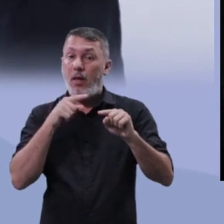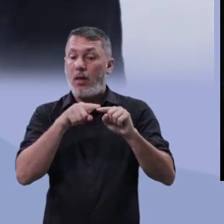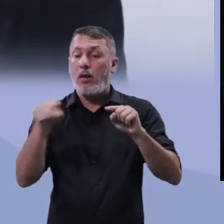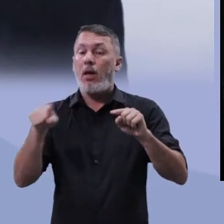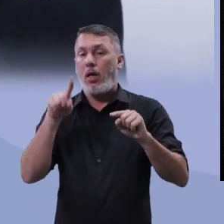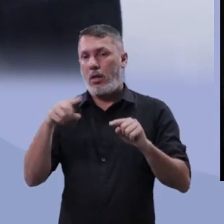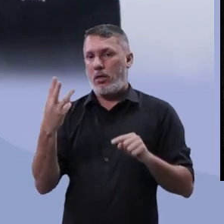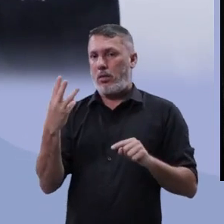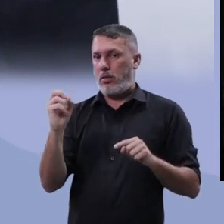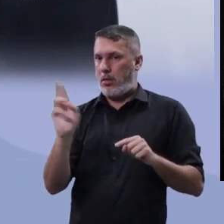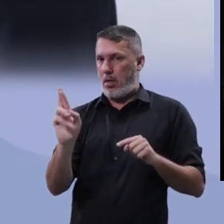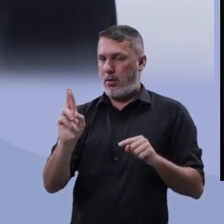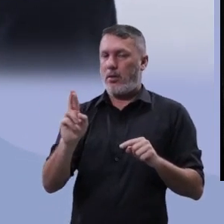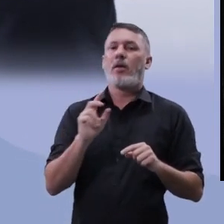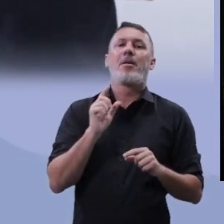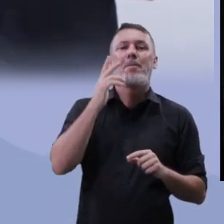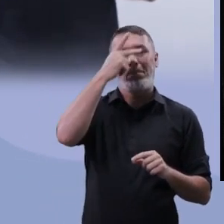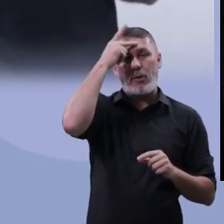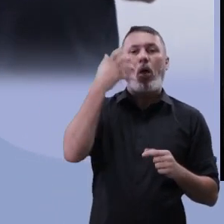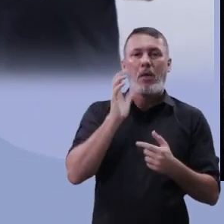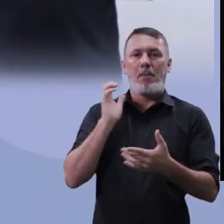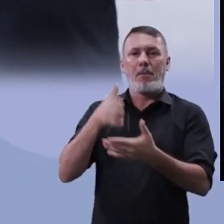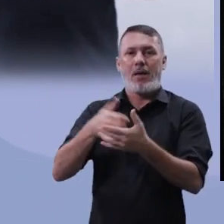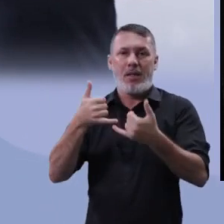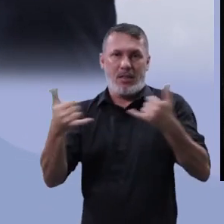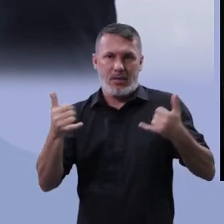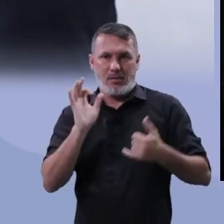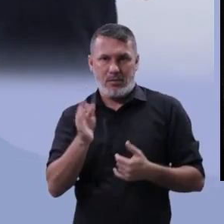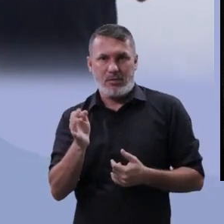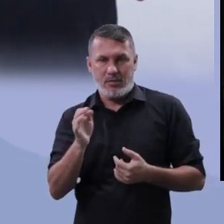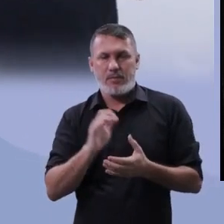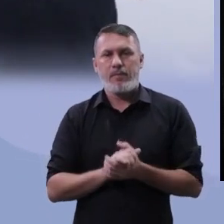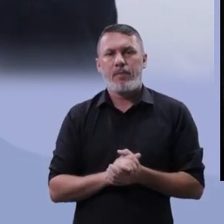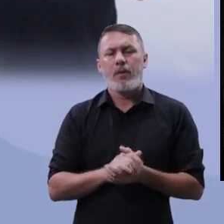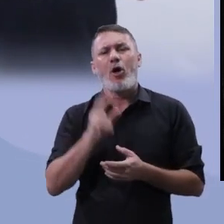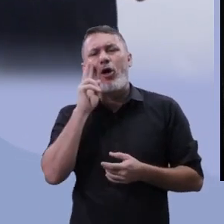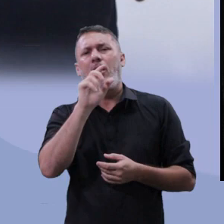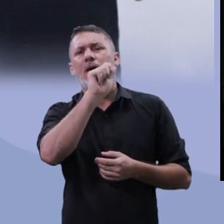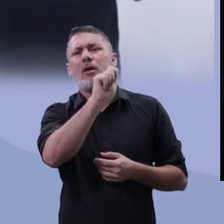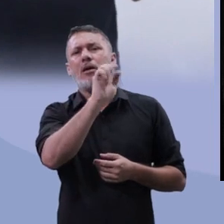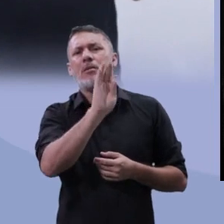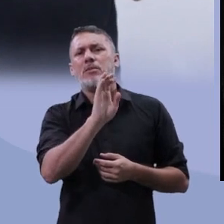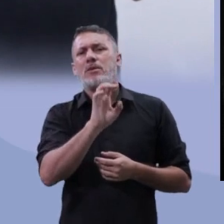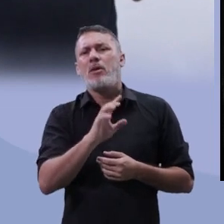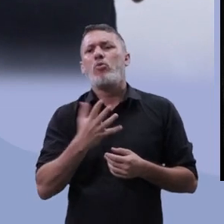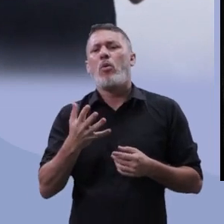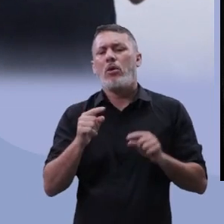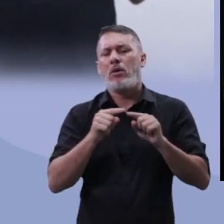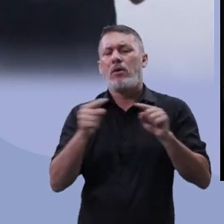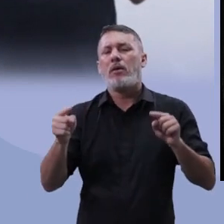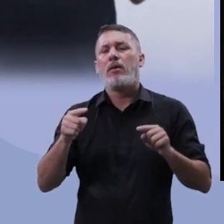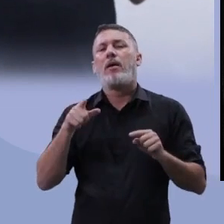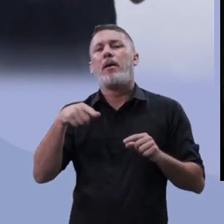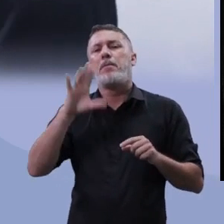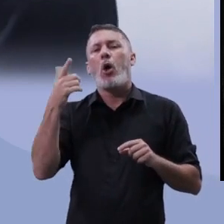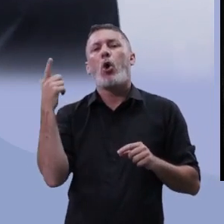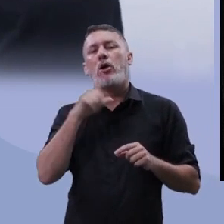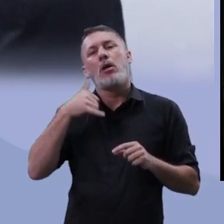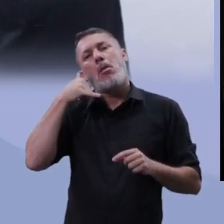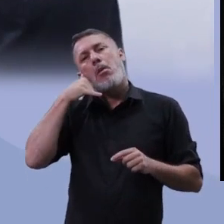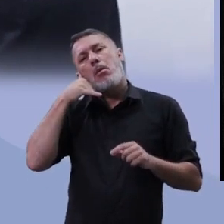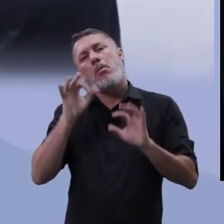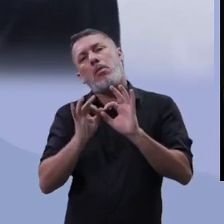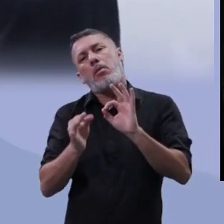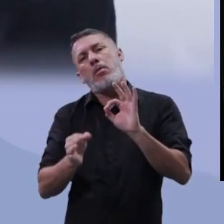nos R$ 30 que o cidadão pode pagar. Em qual dos planos ele vai poder falar